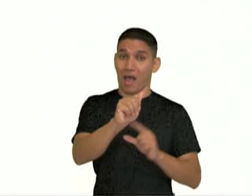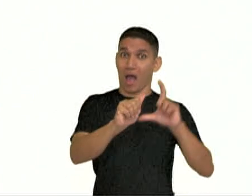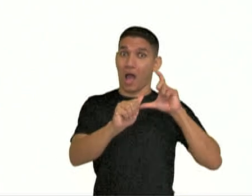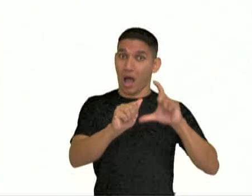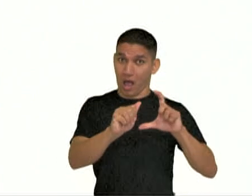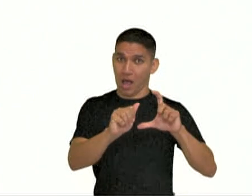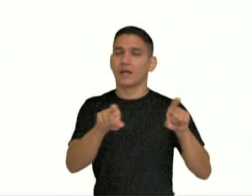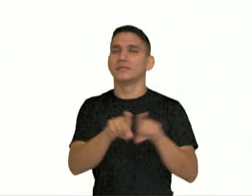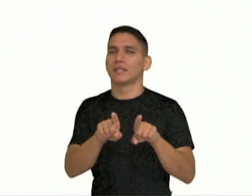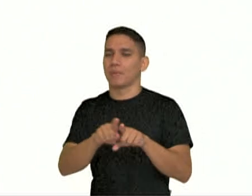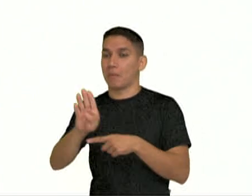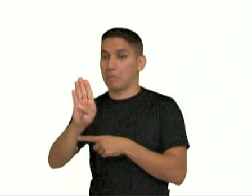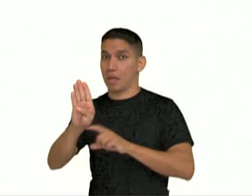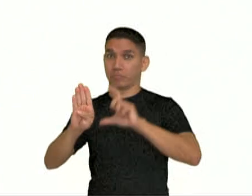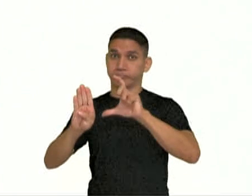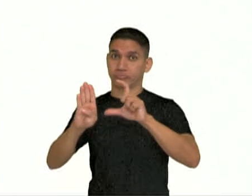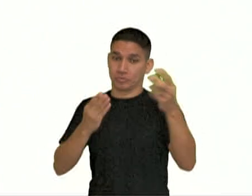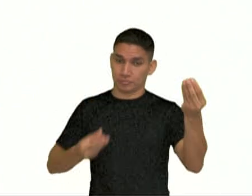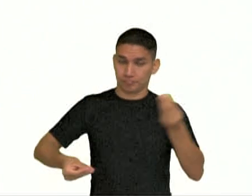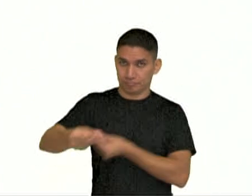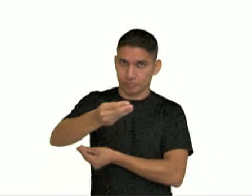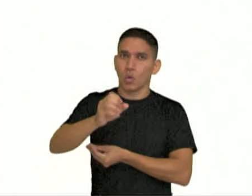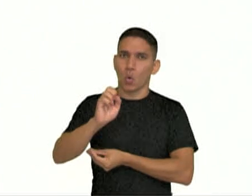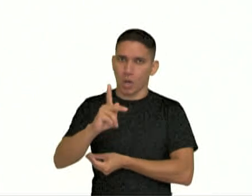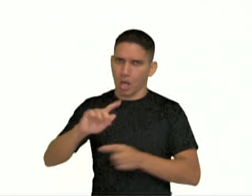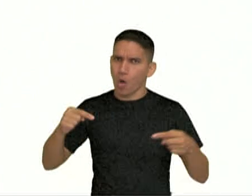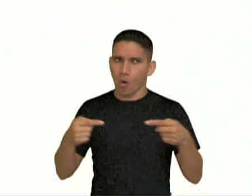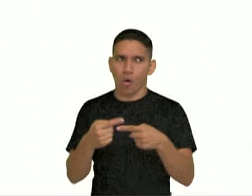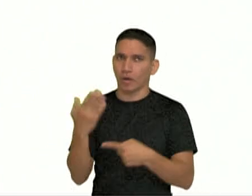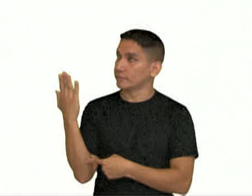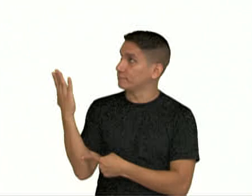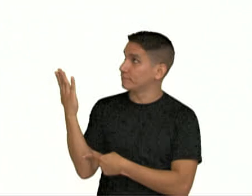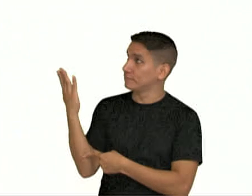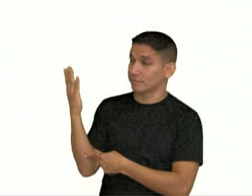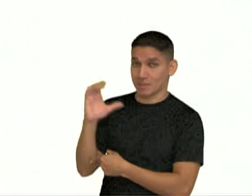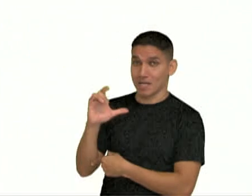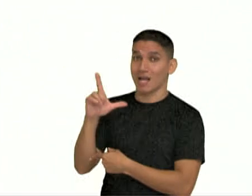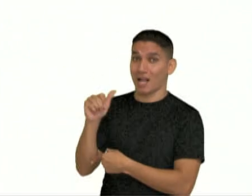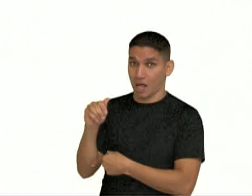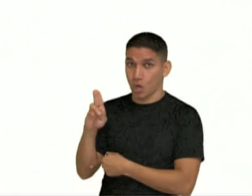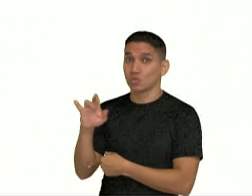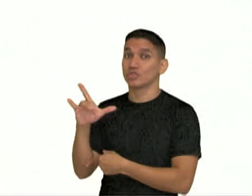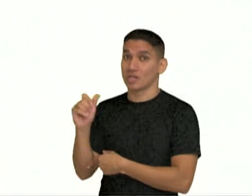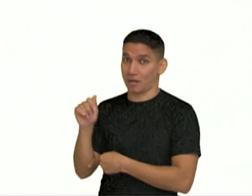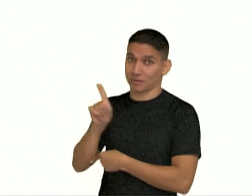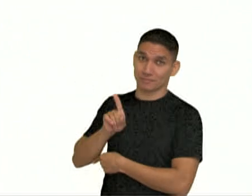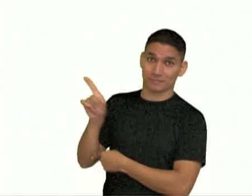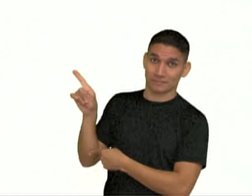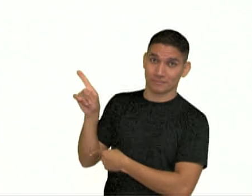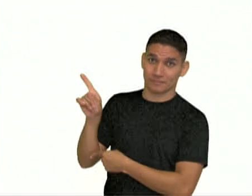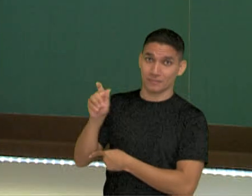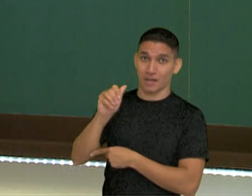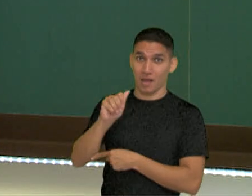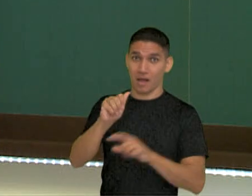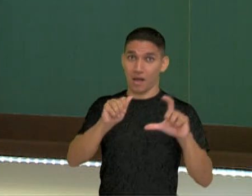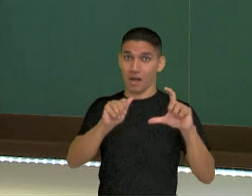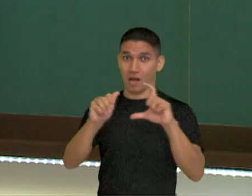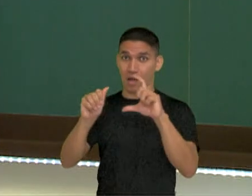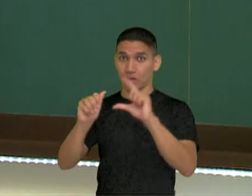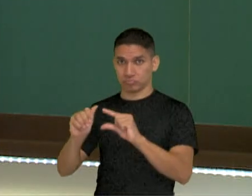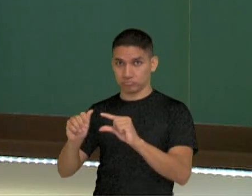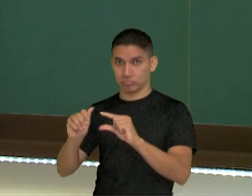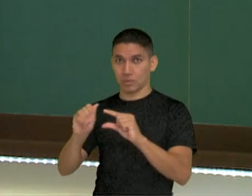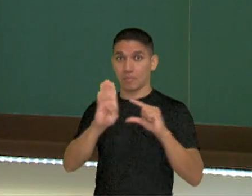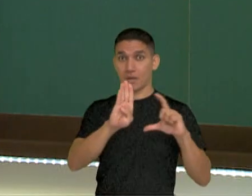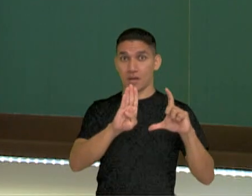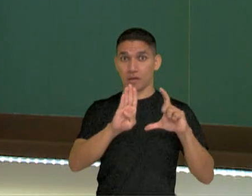tem bezão para passar. Então, concorda comigo que a Cláudia tem que ser essa aqui, ó? Azão, azinho, bezão, bezinho? Porque a mãe dela só tem gene